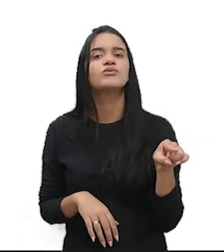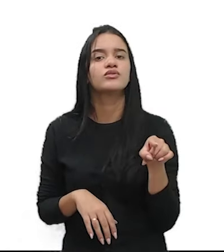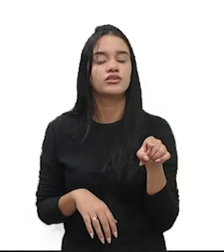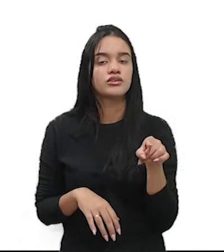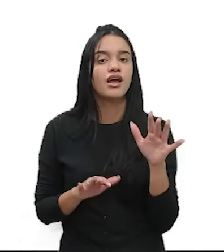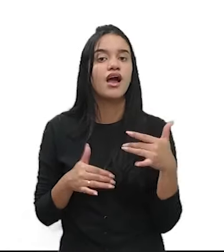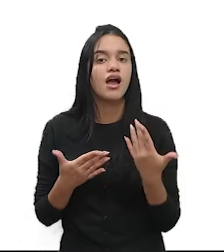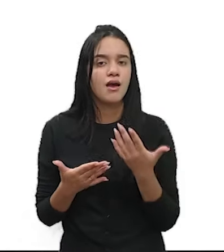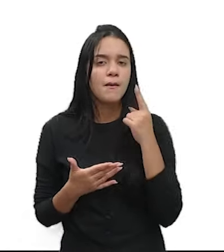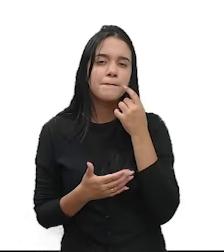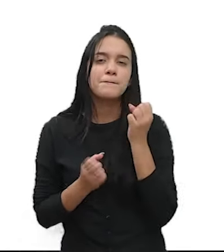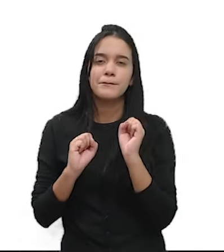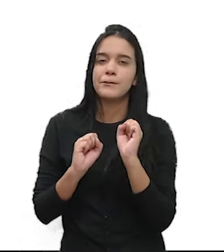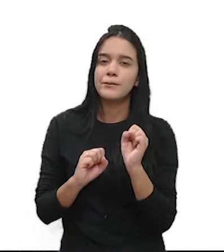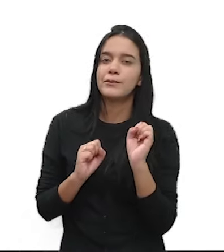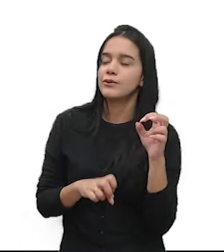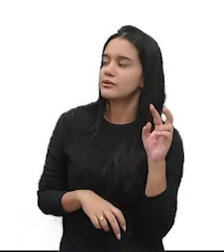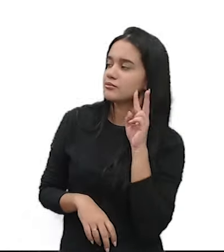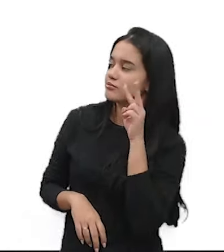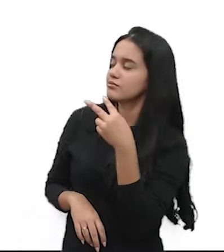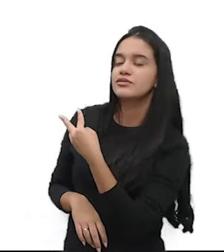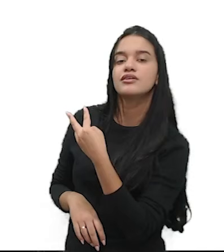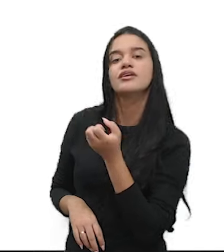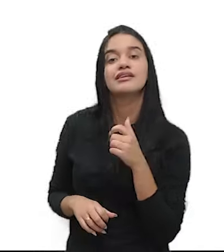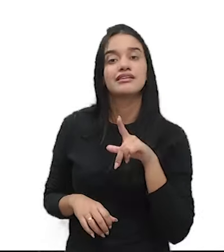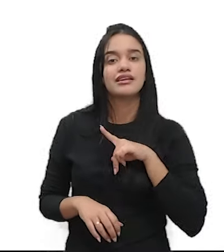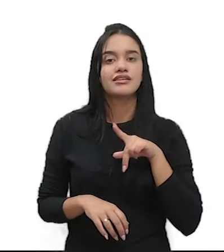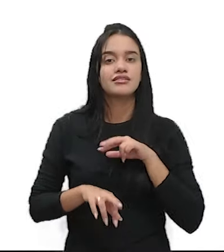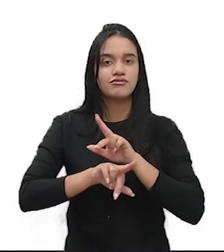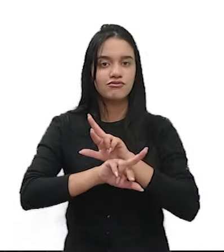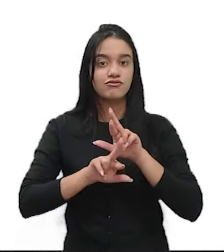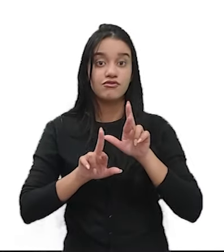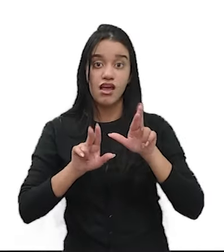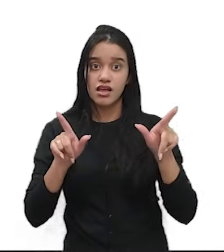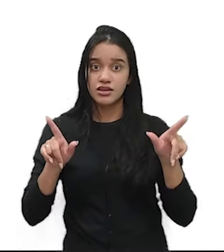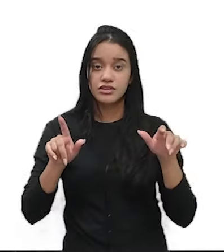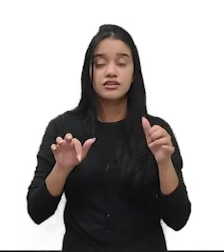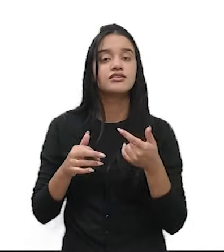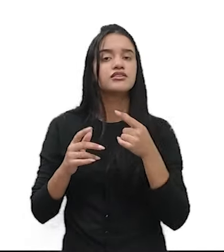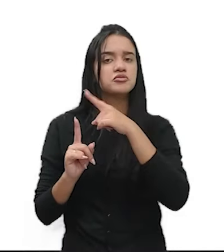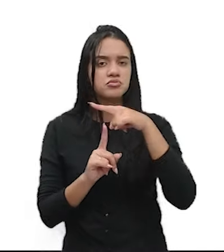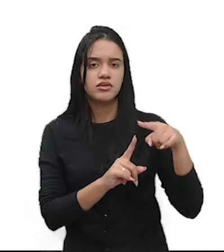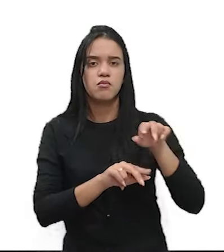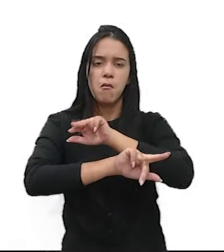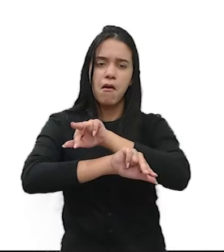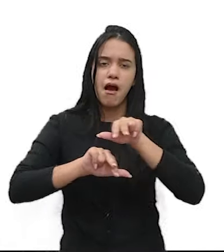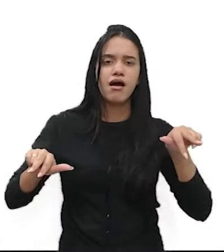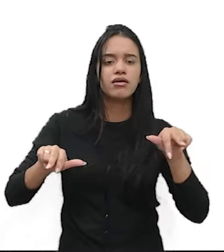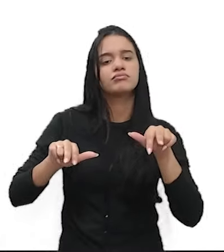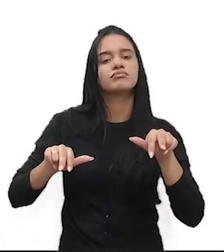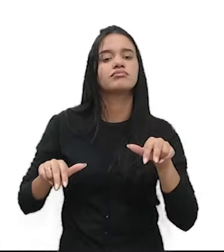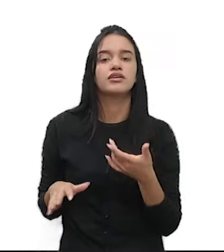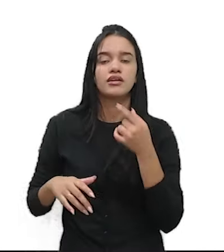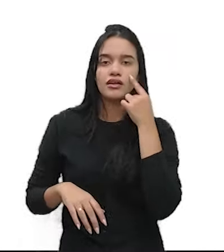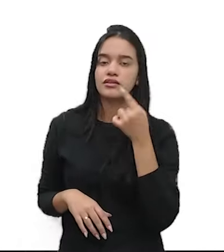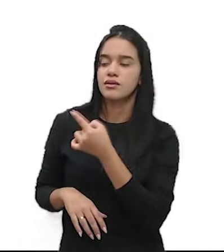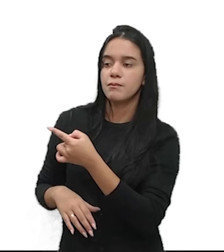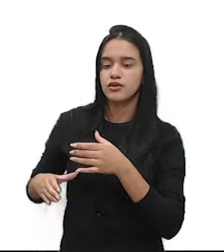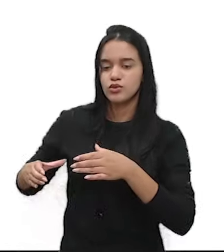conforme pode ver em tela né Há diferentes tipos de extintores né dos mais diversos Sobre Rodas com